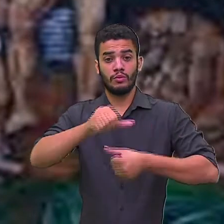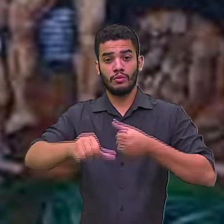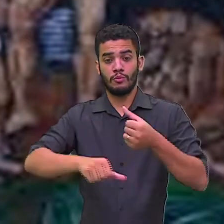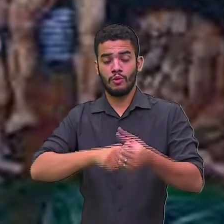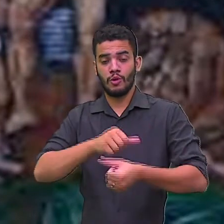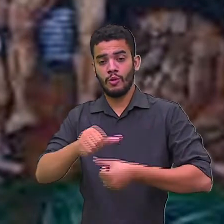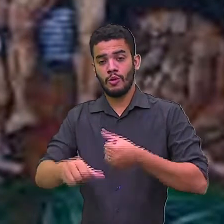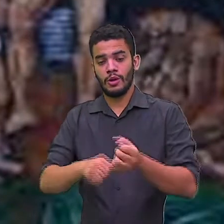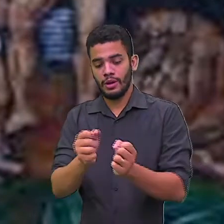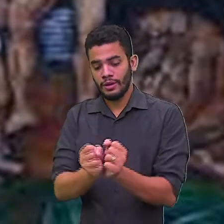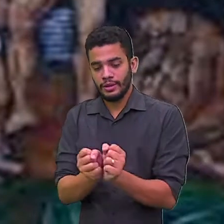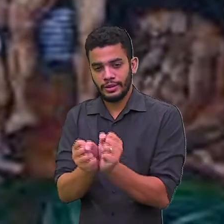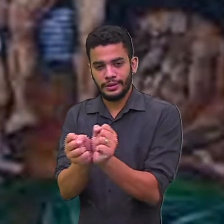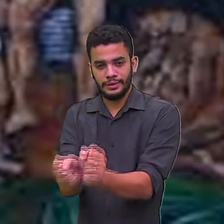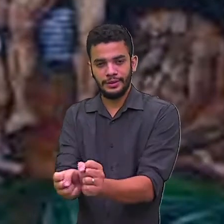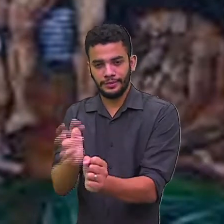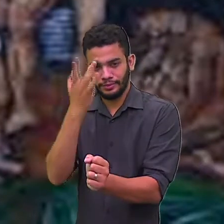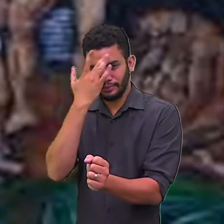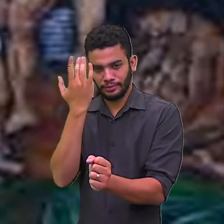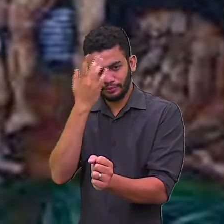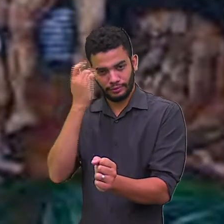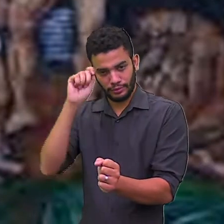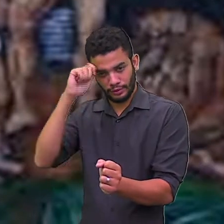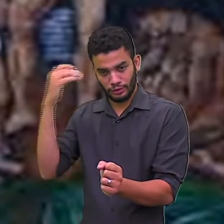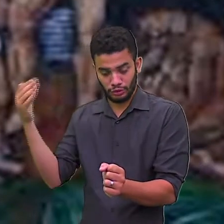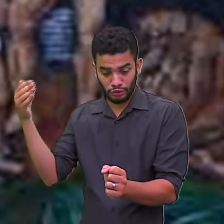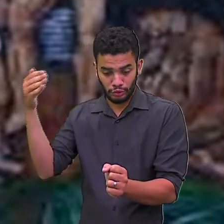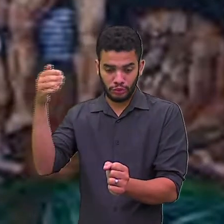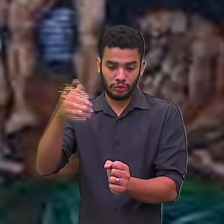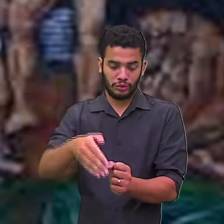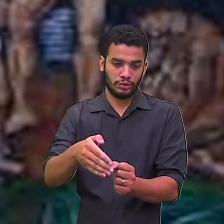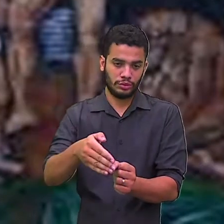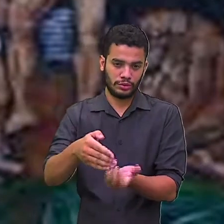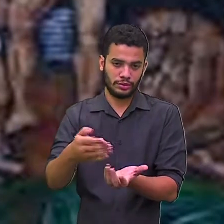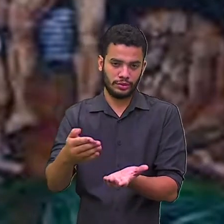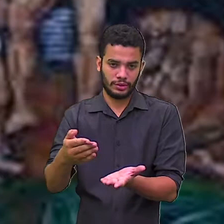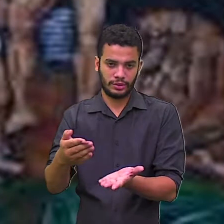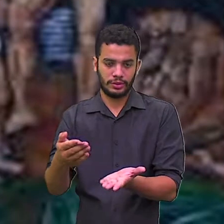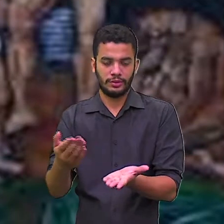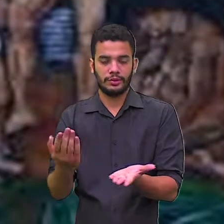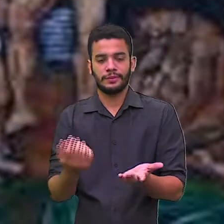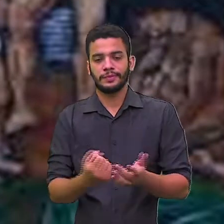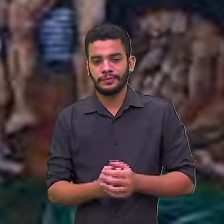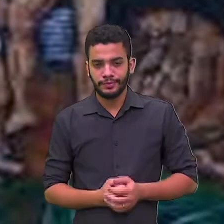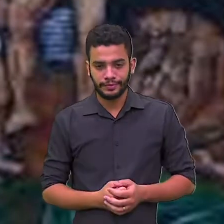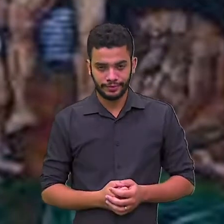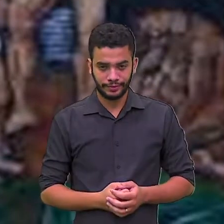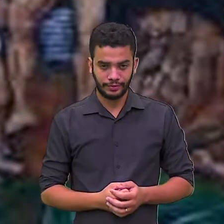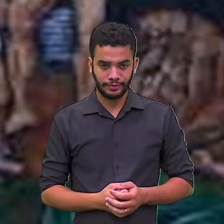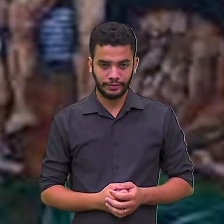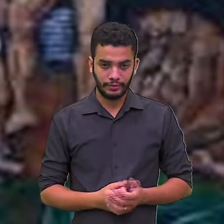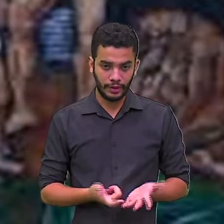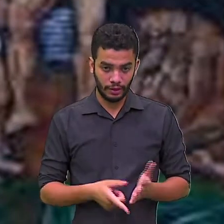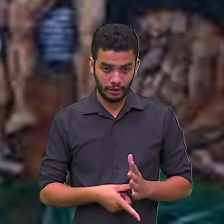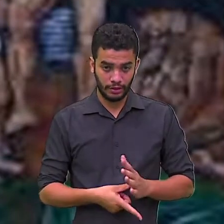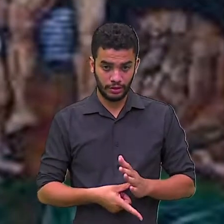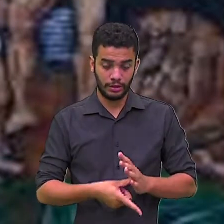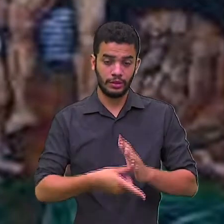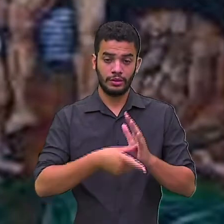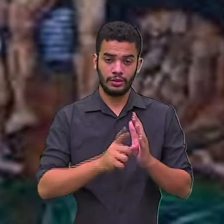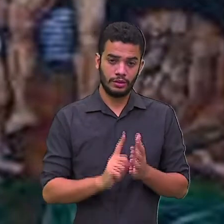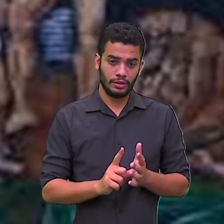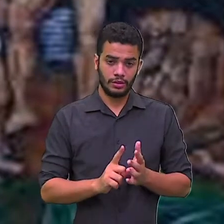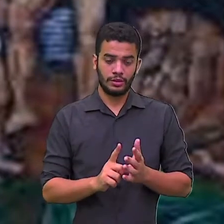africanos que chegavam no Brasil através do tráfico negreiro. A princípio, a relação de trabalho utilizada